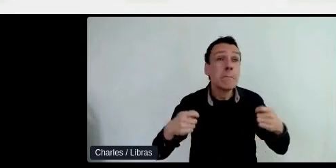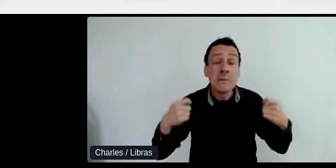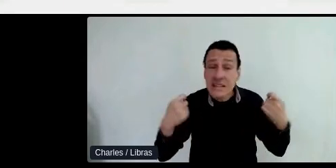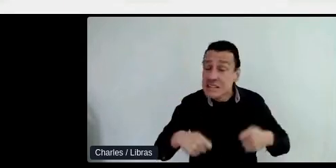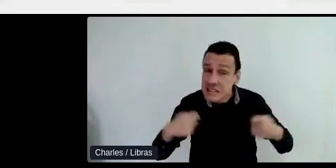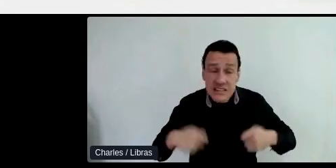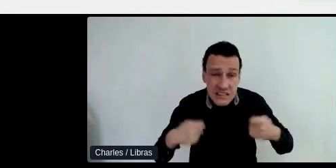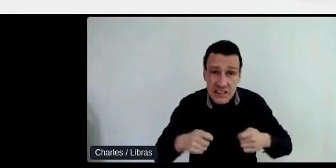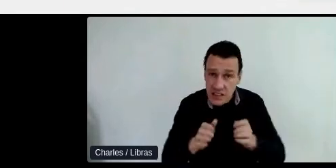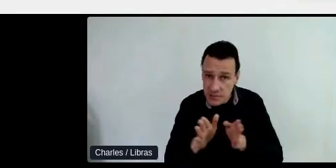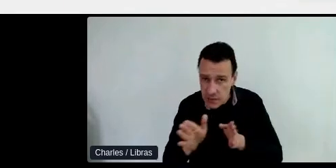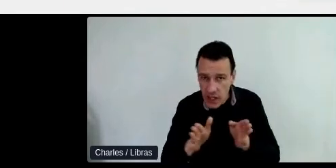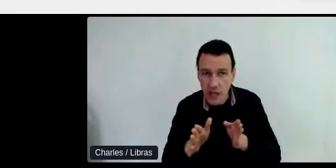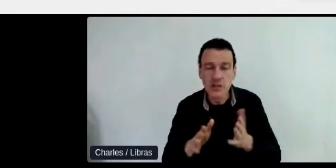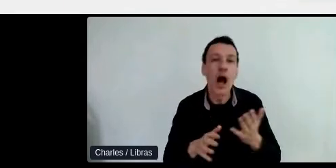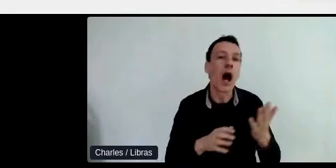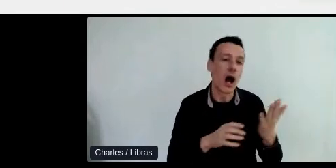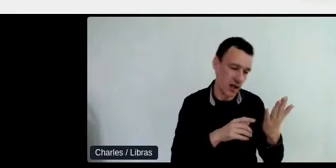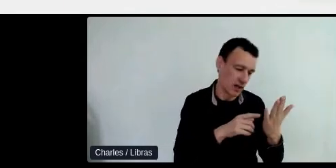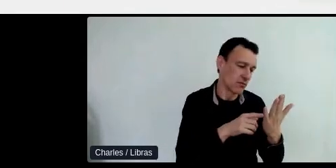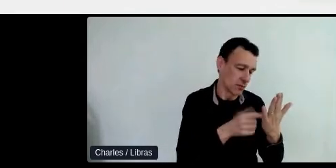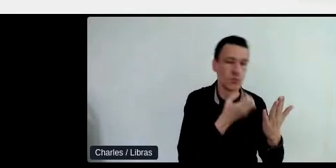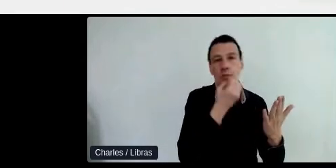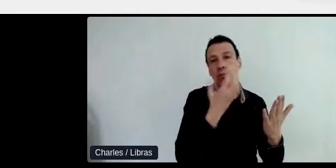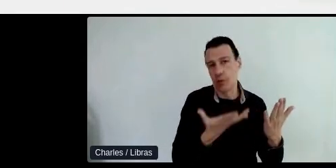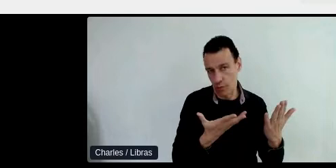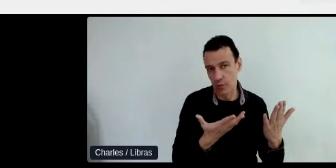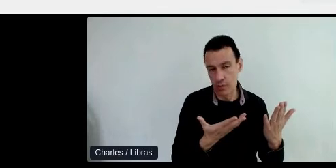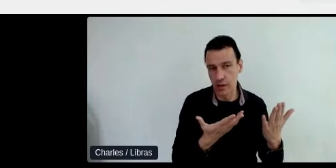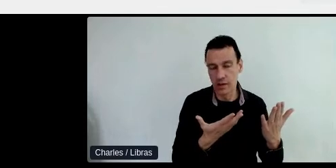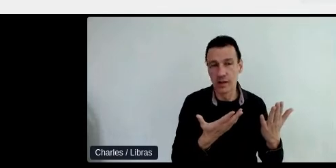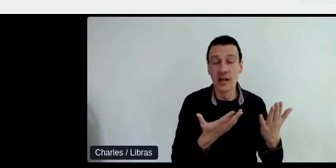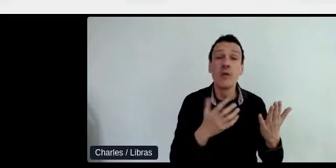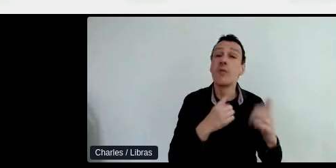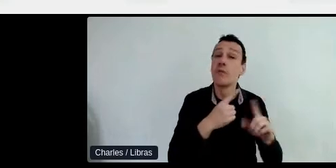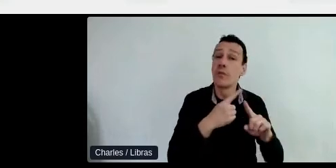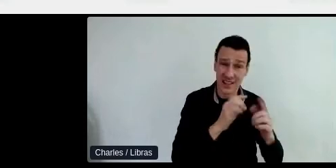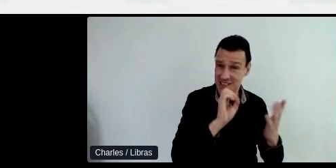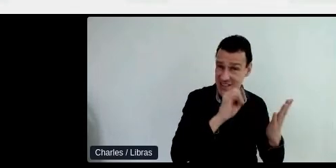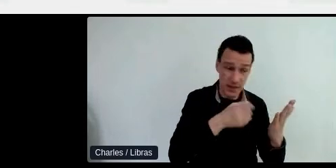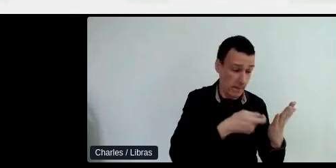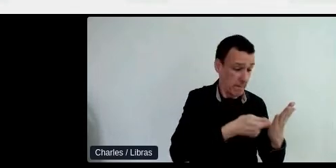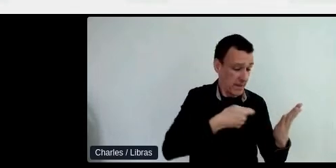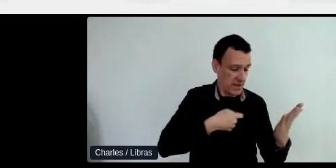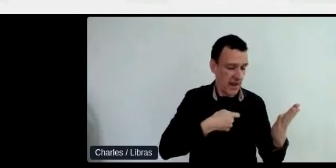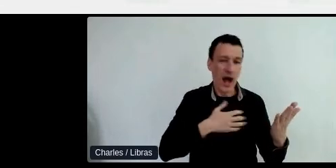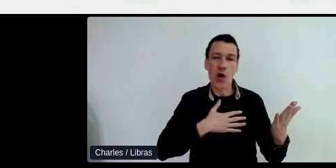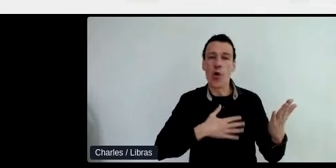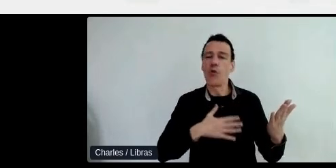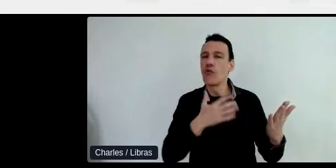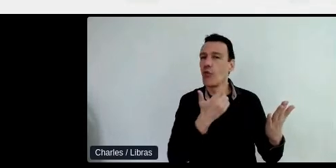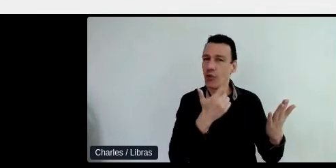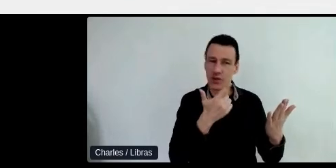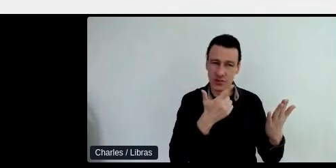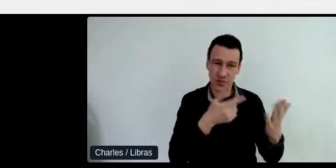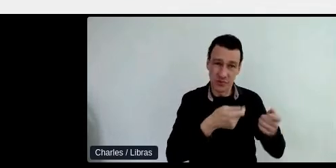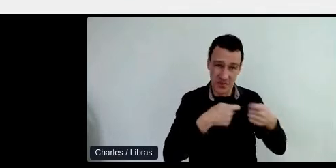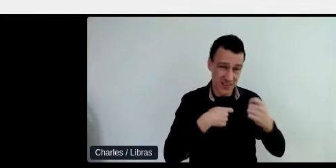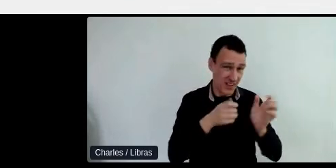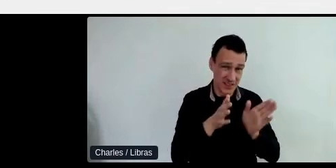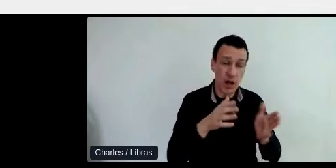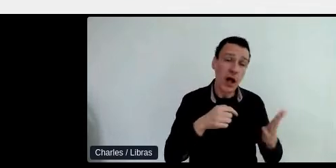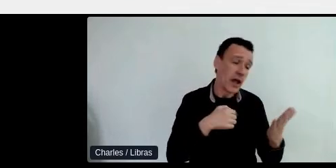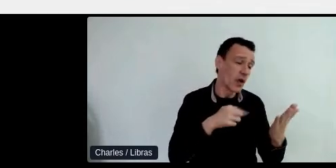porque se esse conforto não for oferecido, eu não vou conseguir acessar. Se o seu site ou o seu app não